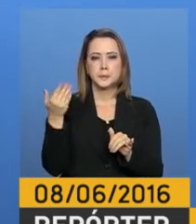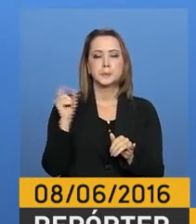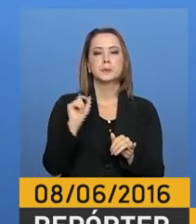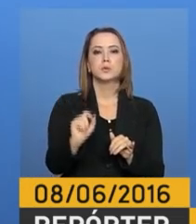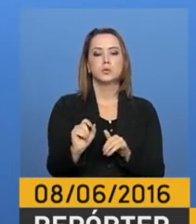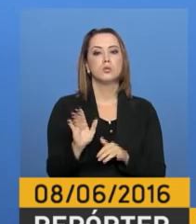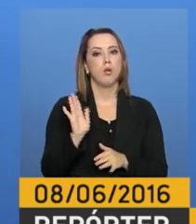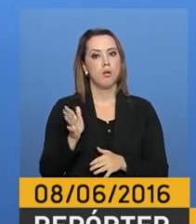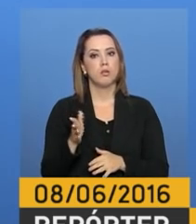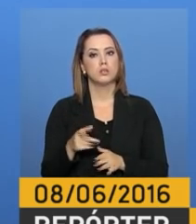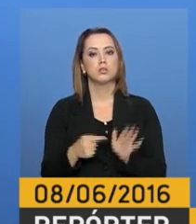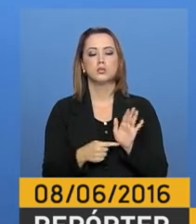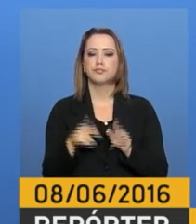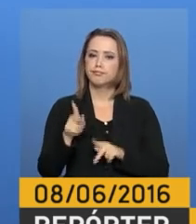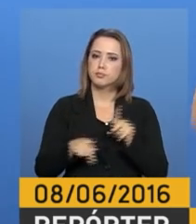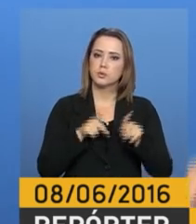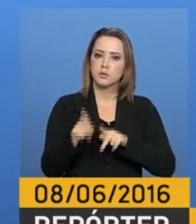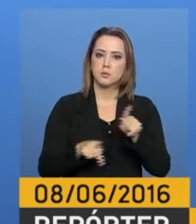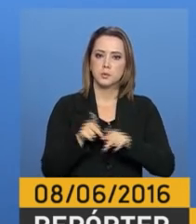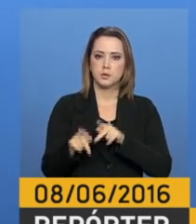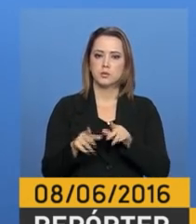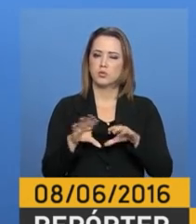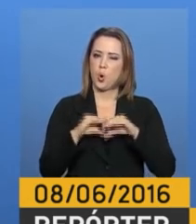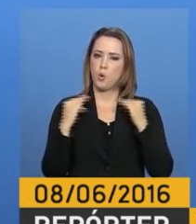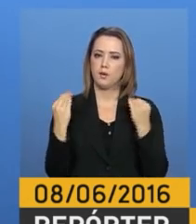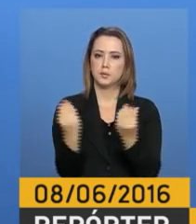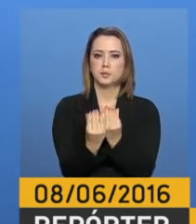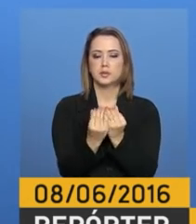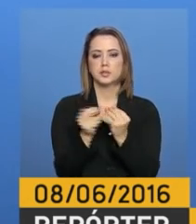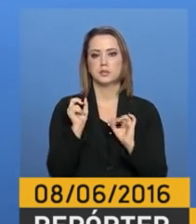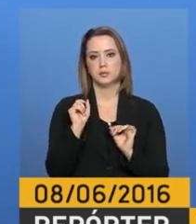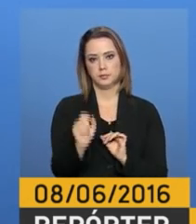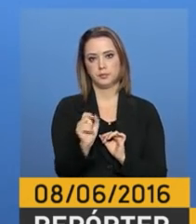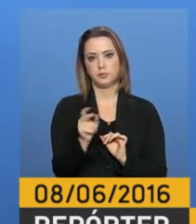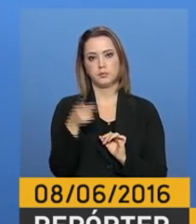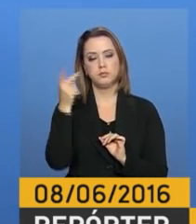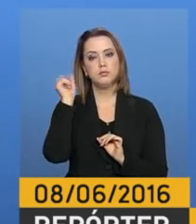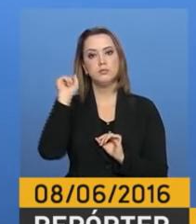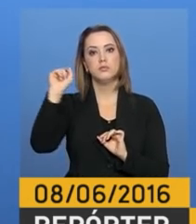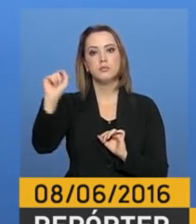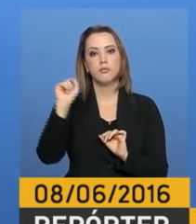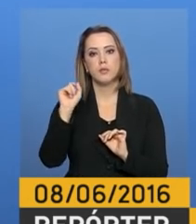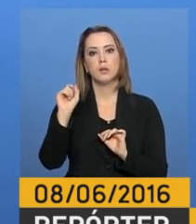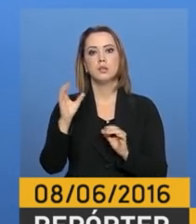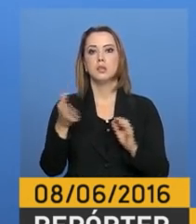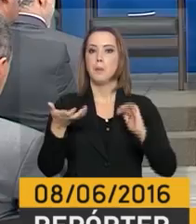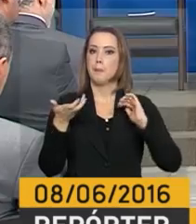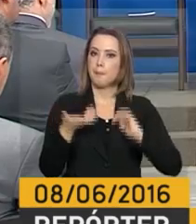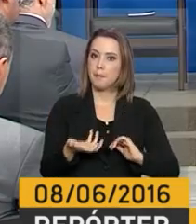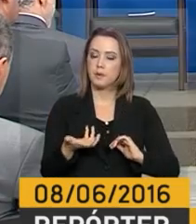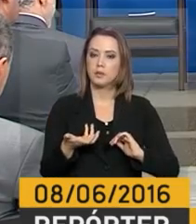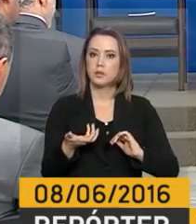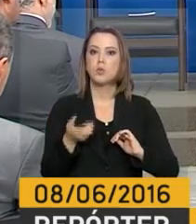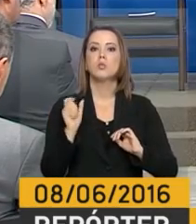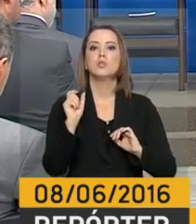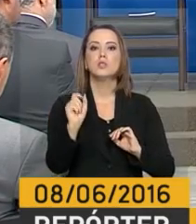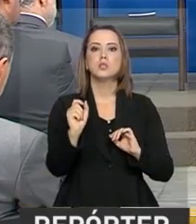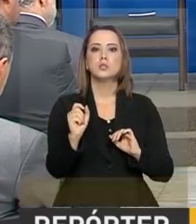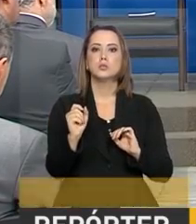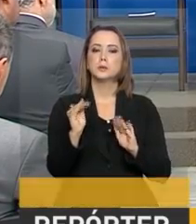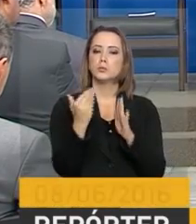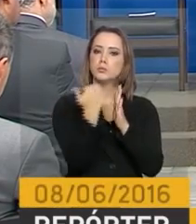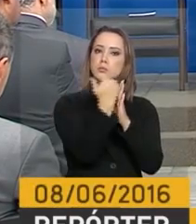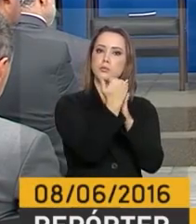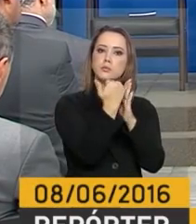momento para a população para a comunidade e eh para o congresso ial um conjunto de